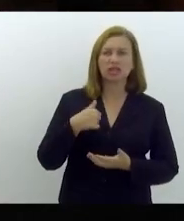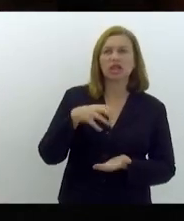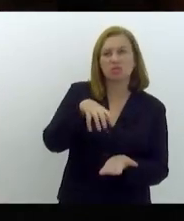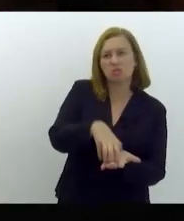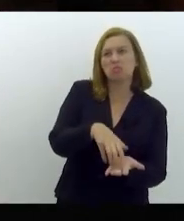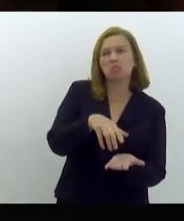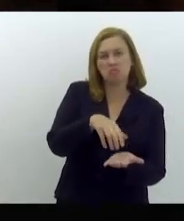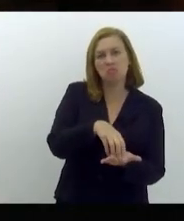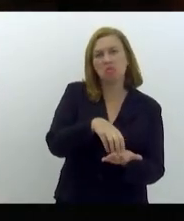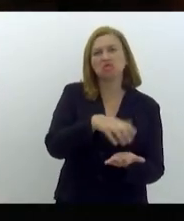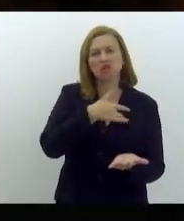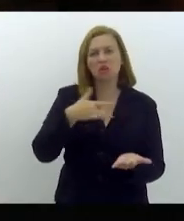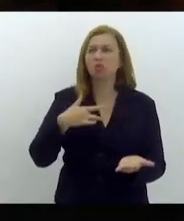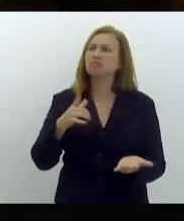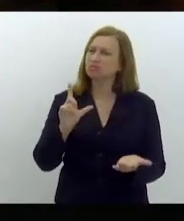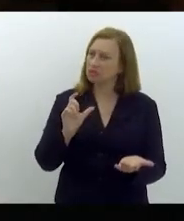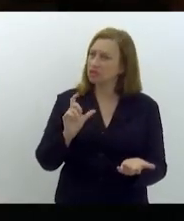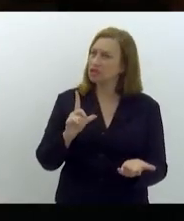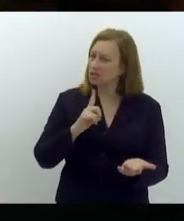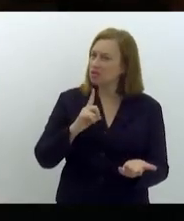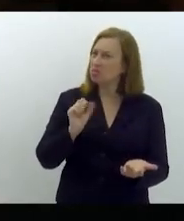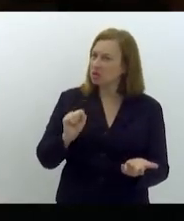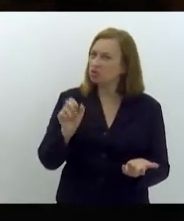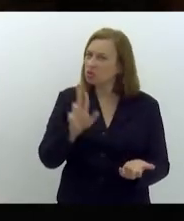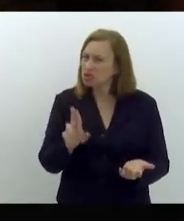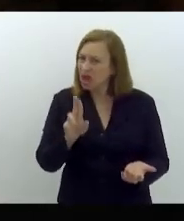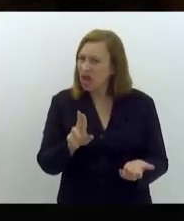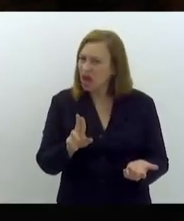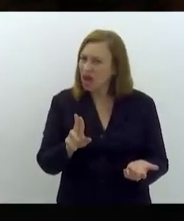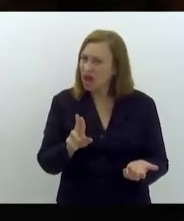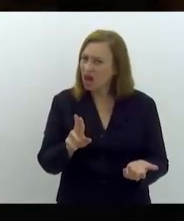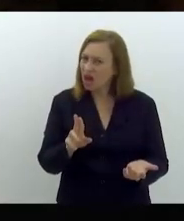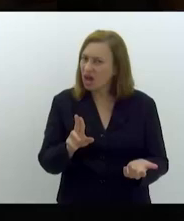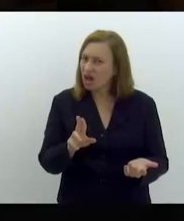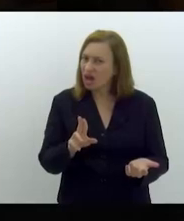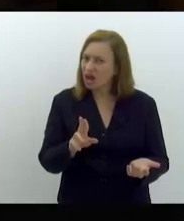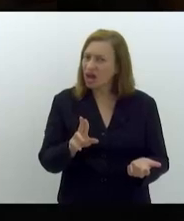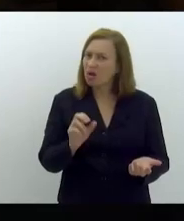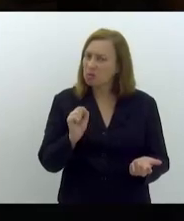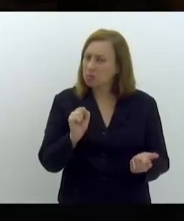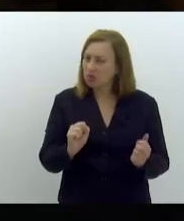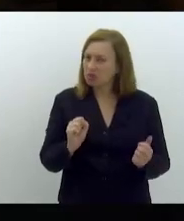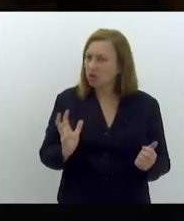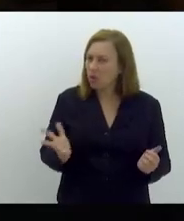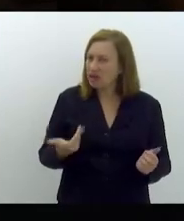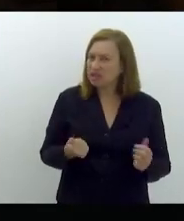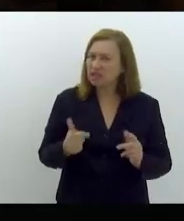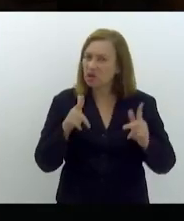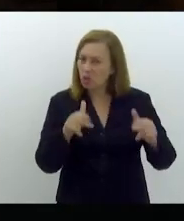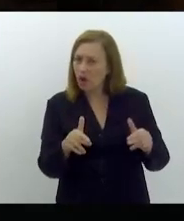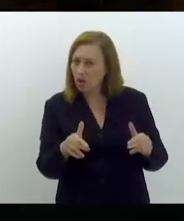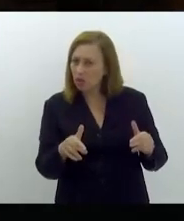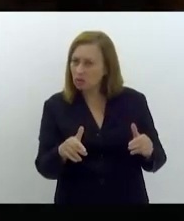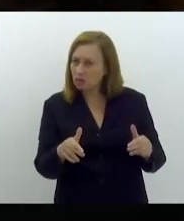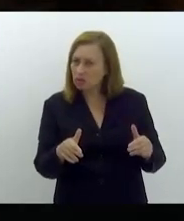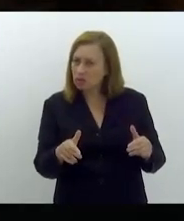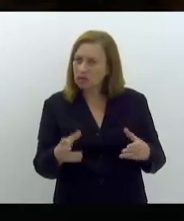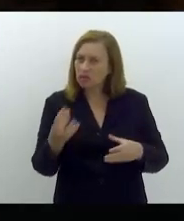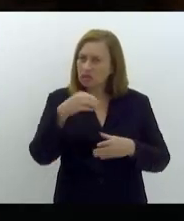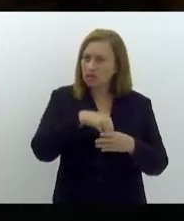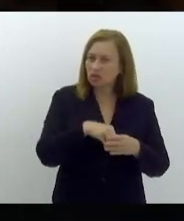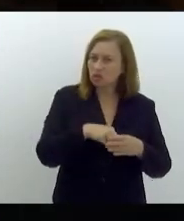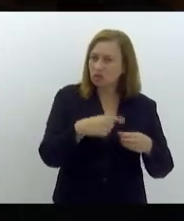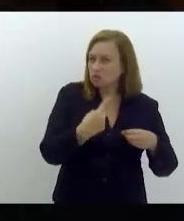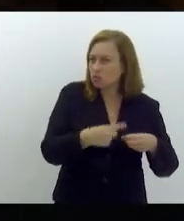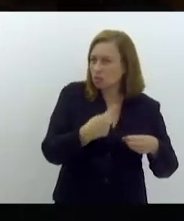temos mas podemos usar podemos ter a mesma qualidade que se tem dentro dos bairros